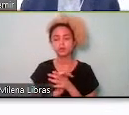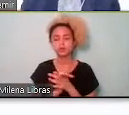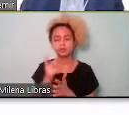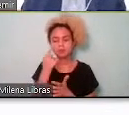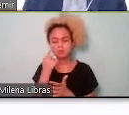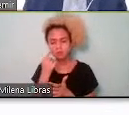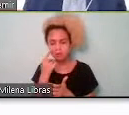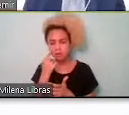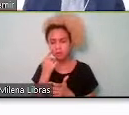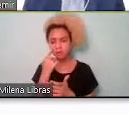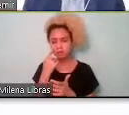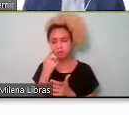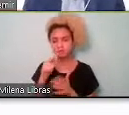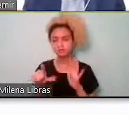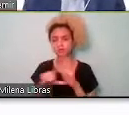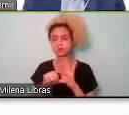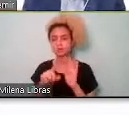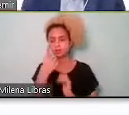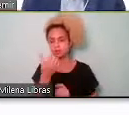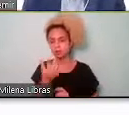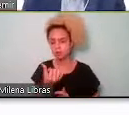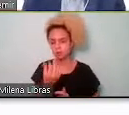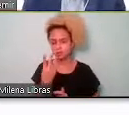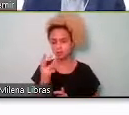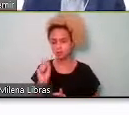norma 16.280.